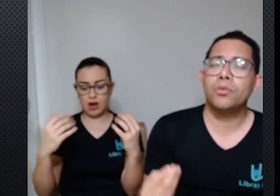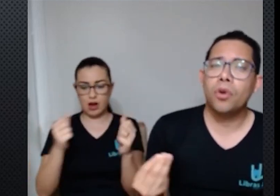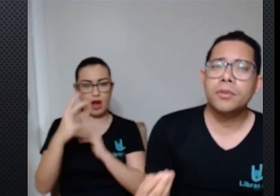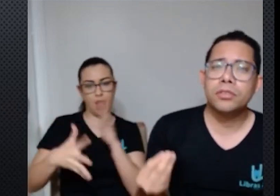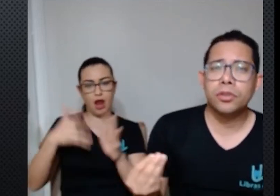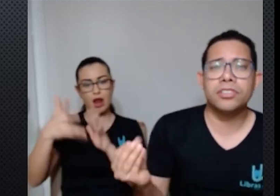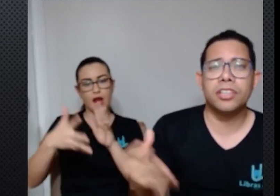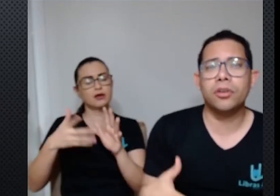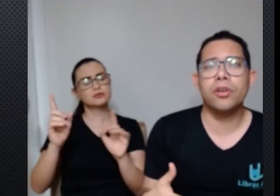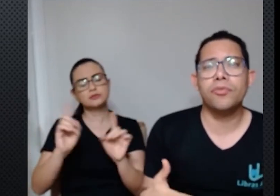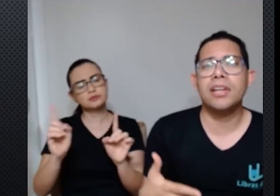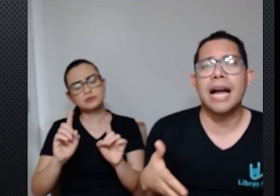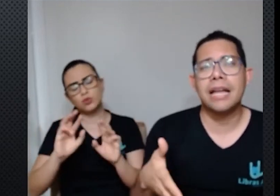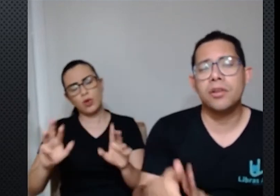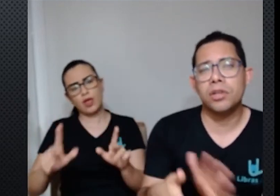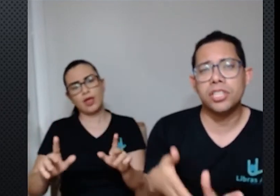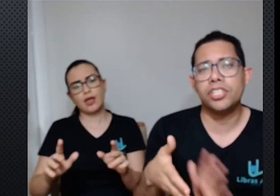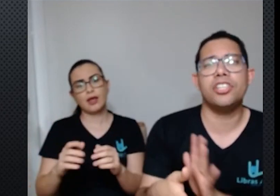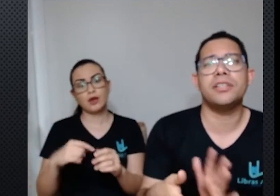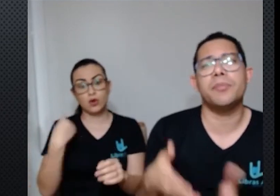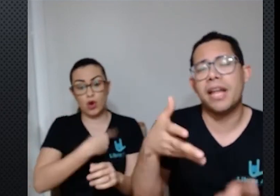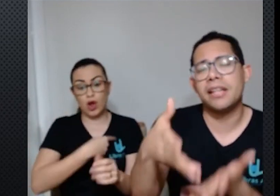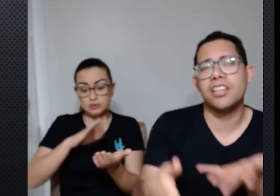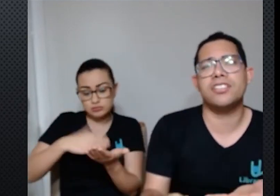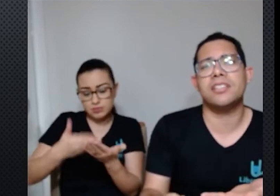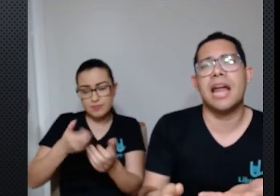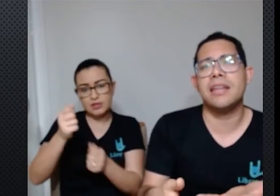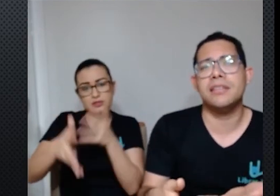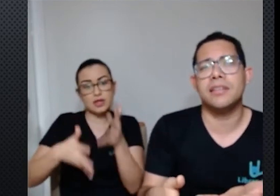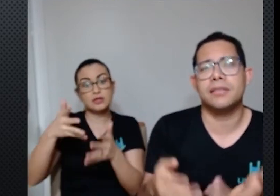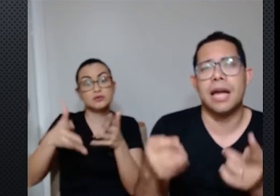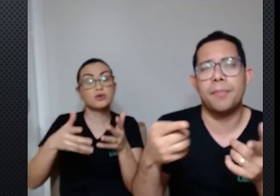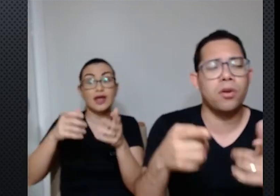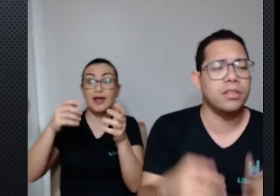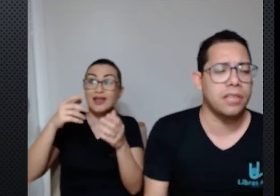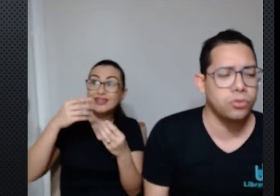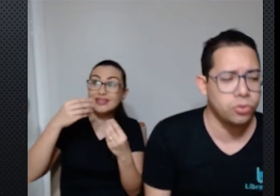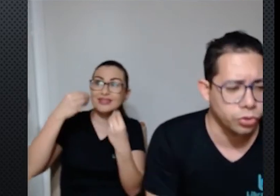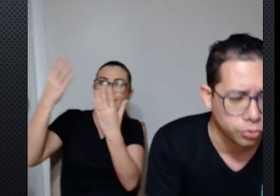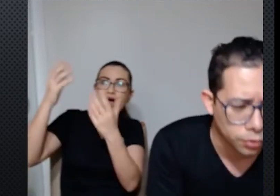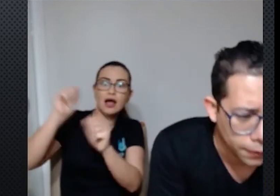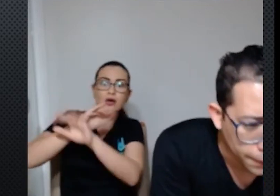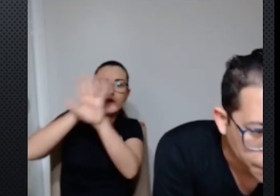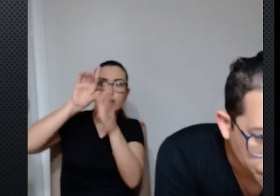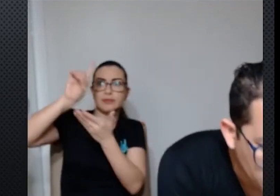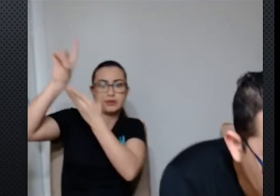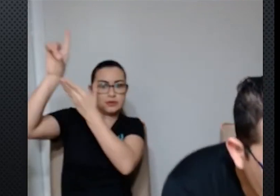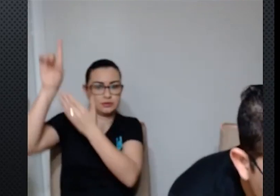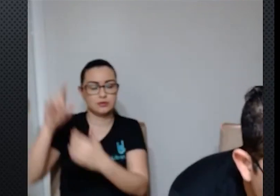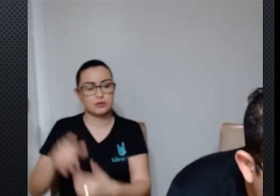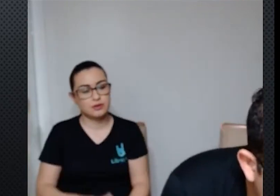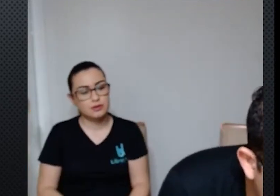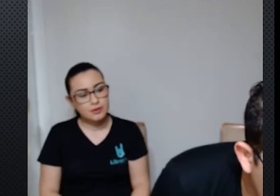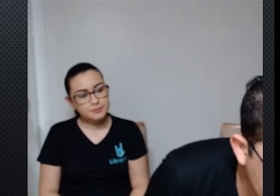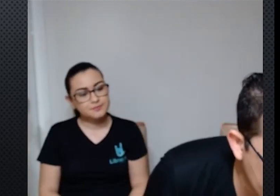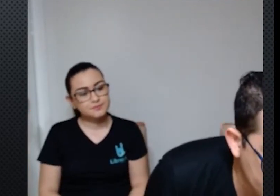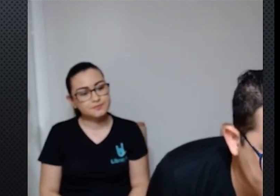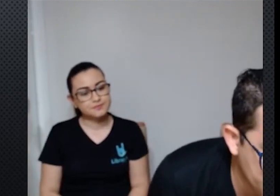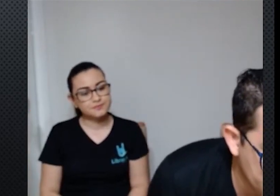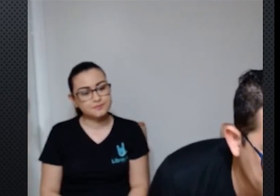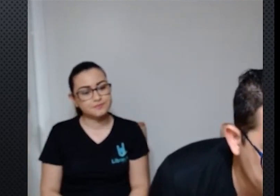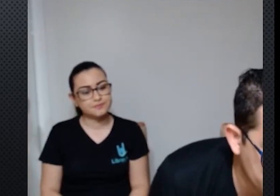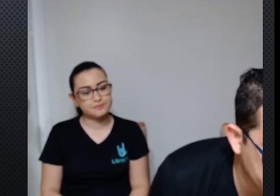para que o nome do Senhor seja glorificado enquanto a gente interpreta e a gente sinaliza, tá? Para alcançar o surdo. Muito bem.